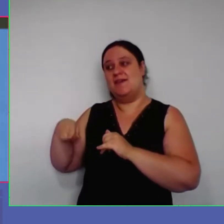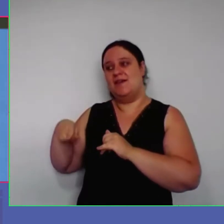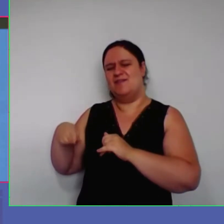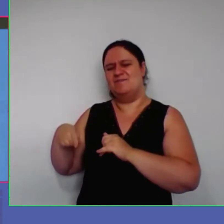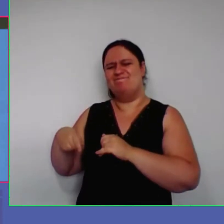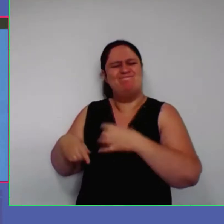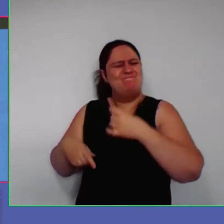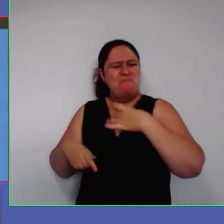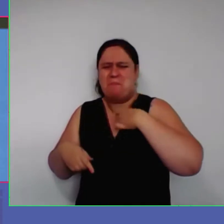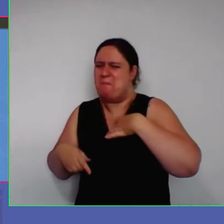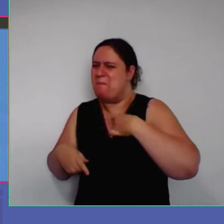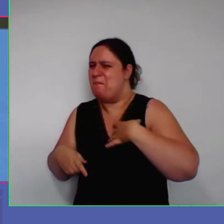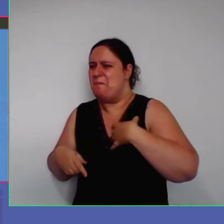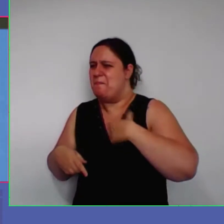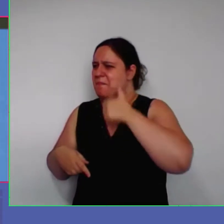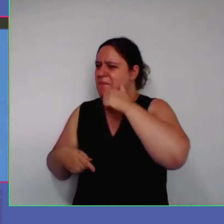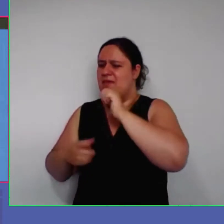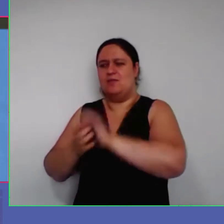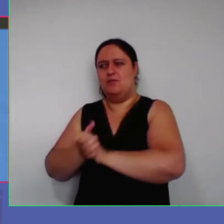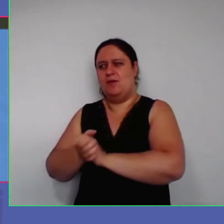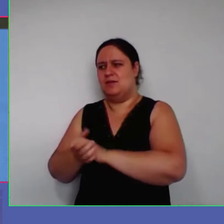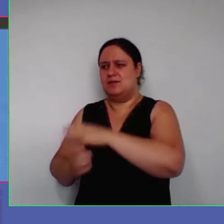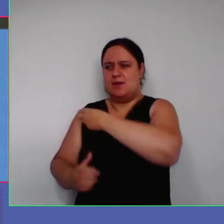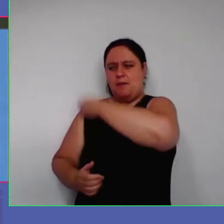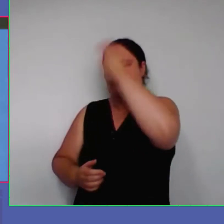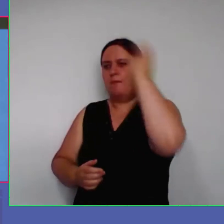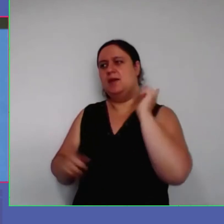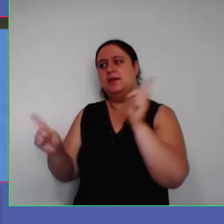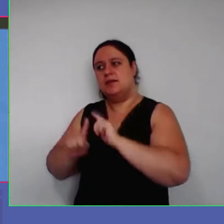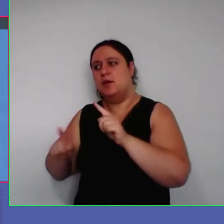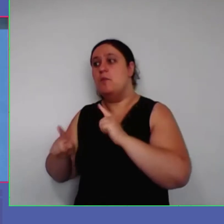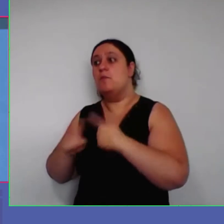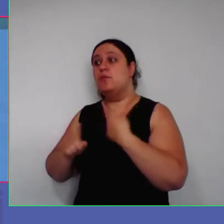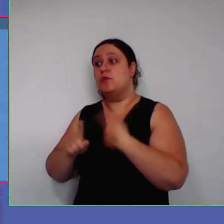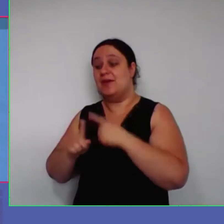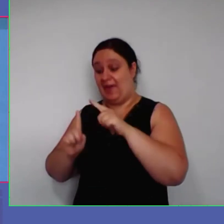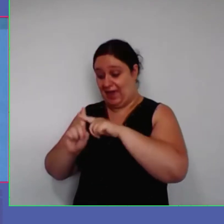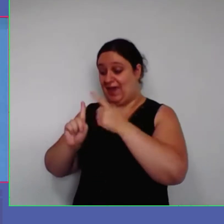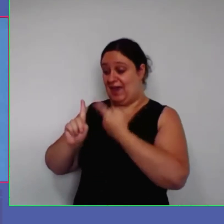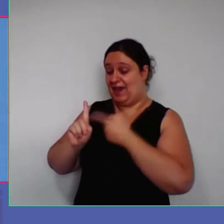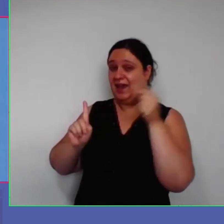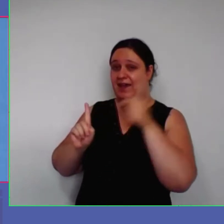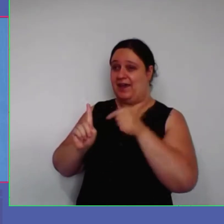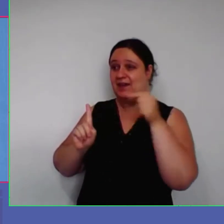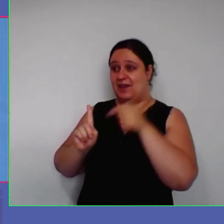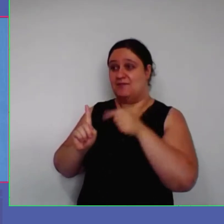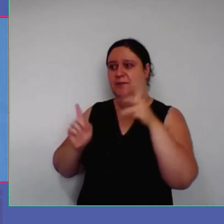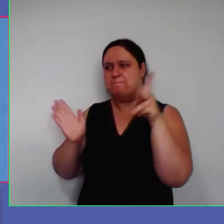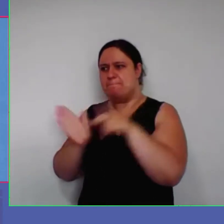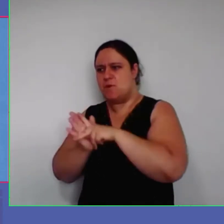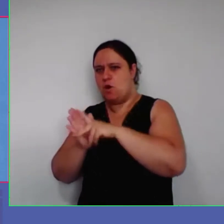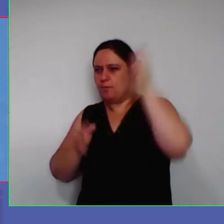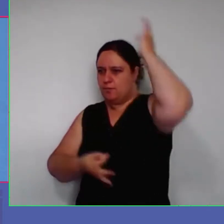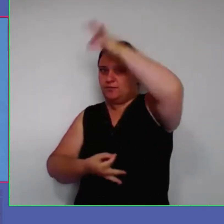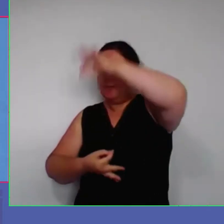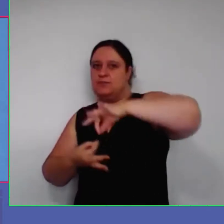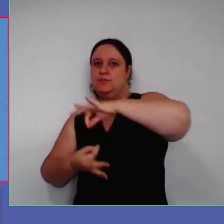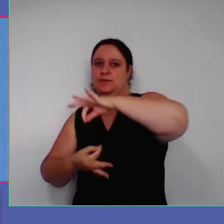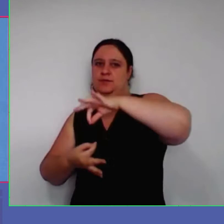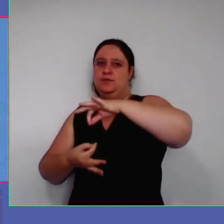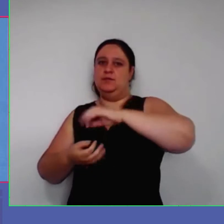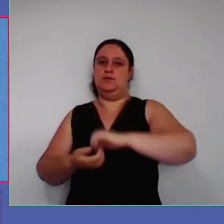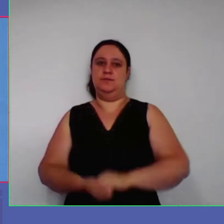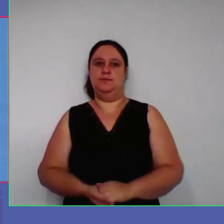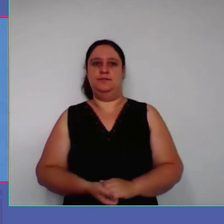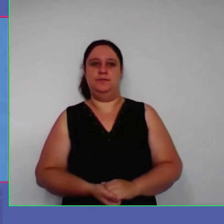Maria, tua mulher, porque o que nela foi gerado é do Espírito Santo. Portanto,